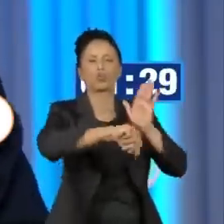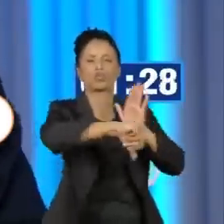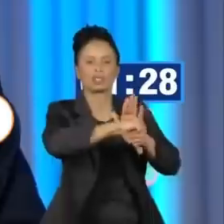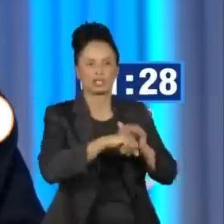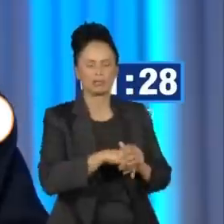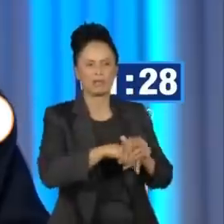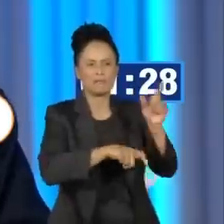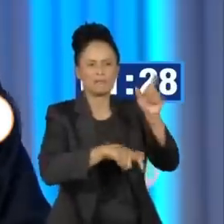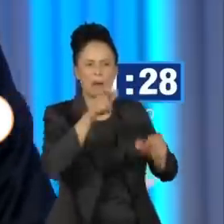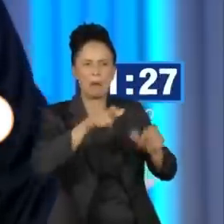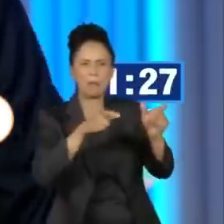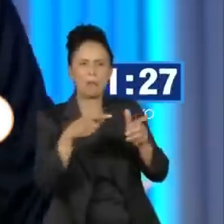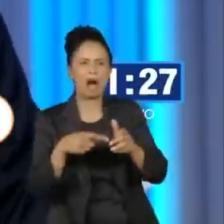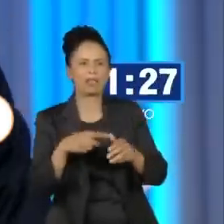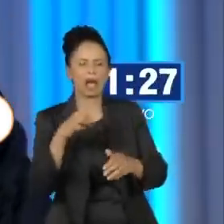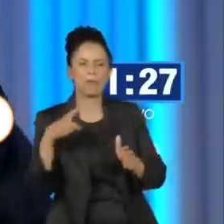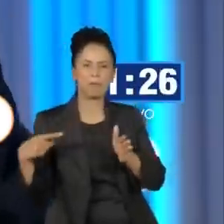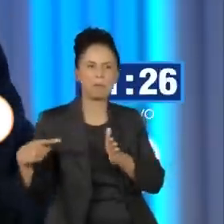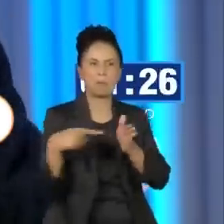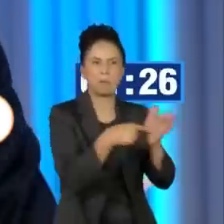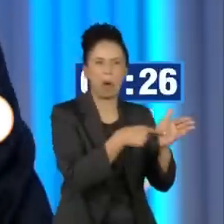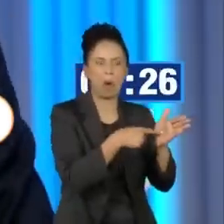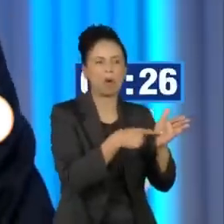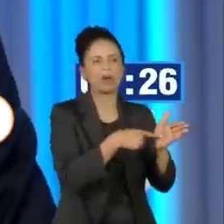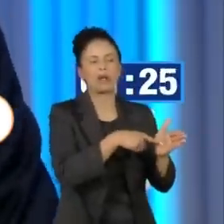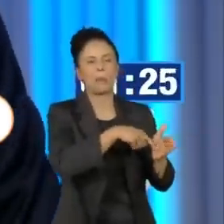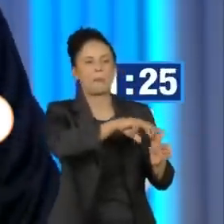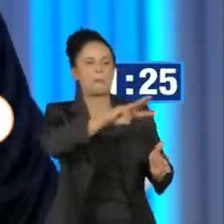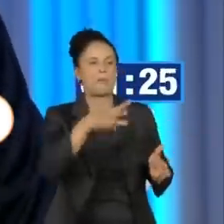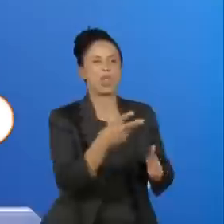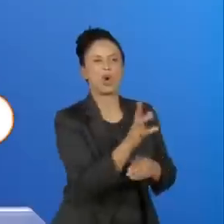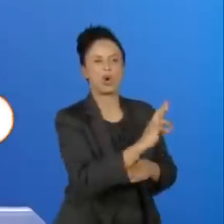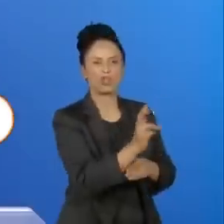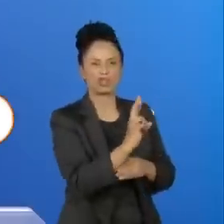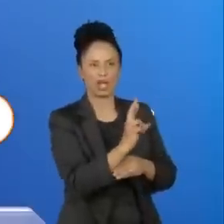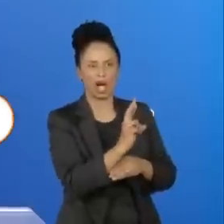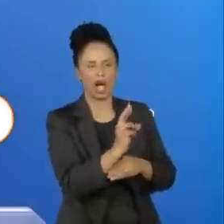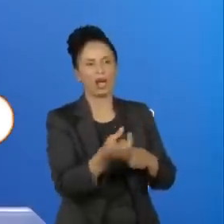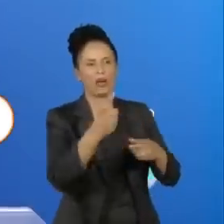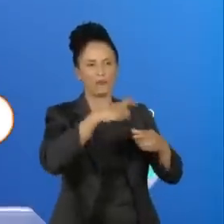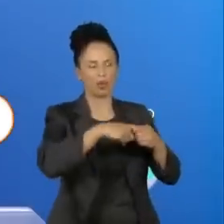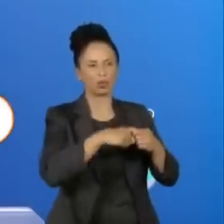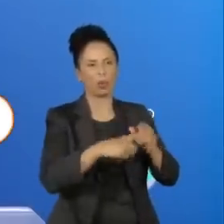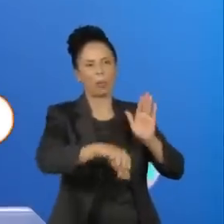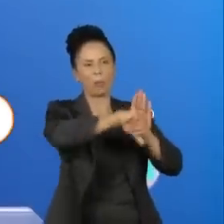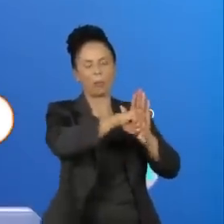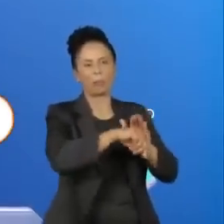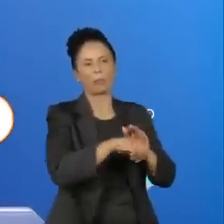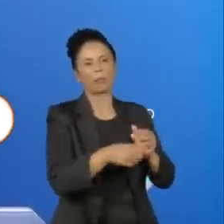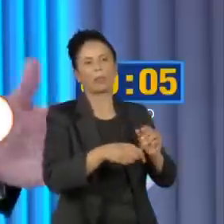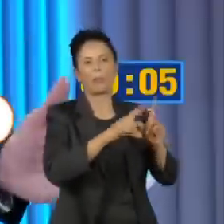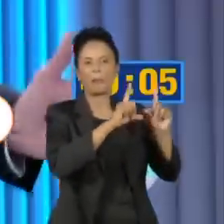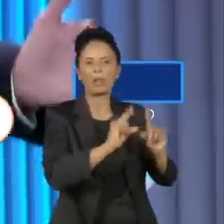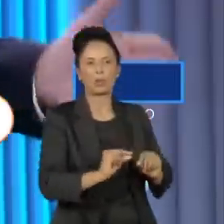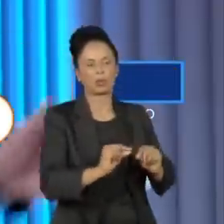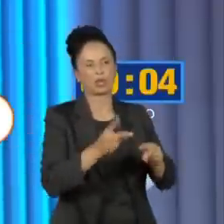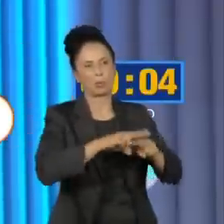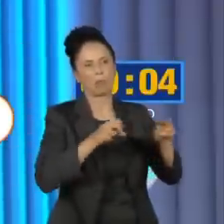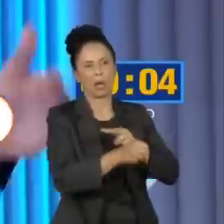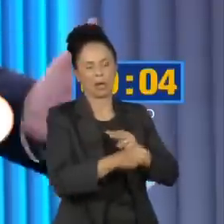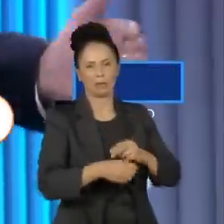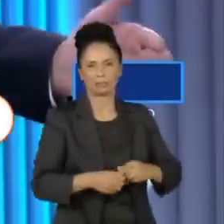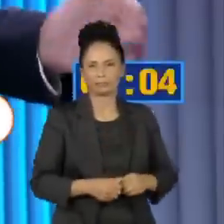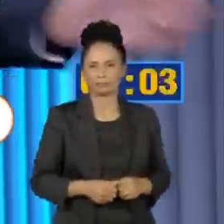devolveram seis bilhões de reais para pegar uma pena menor o mediador William Bonner chamou a atenção do candidato